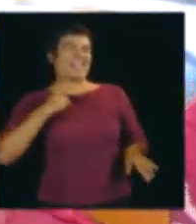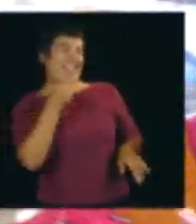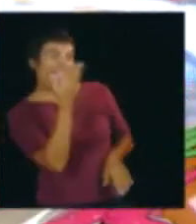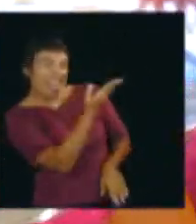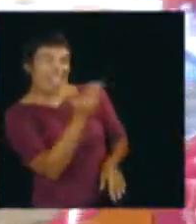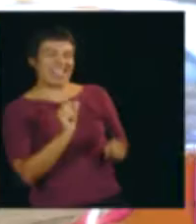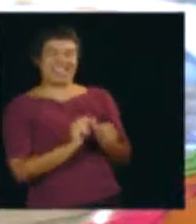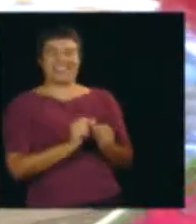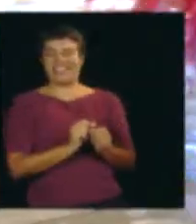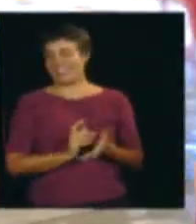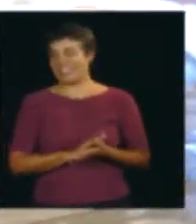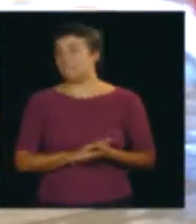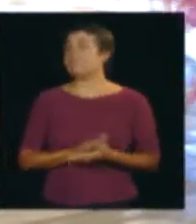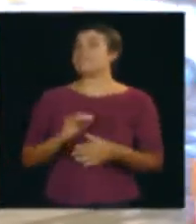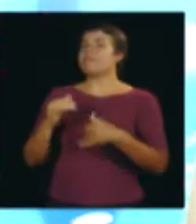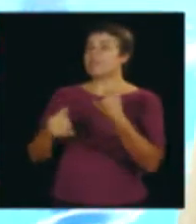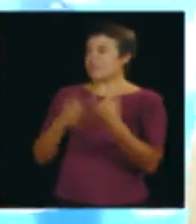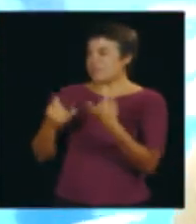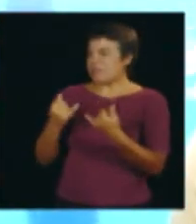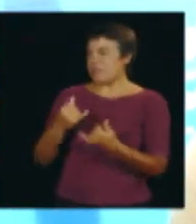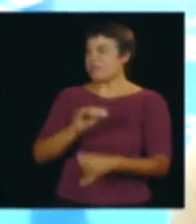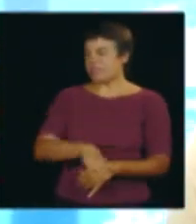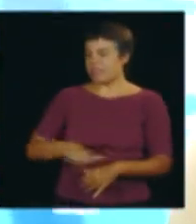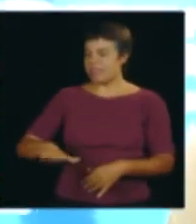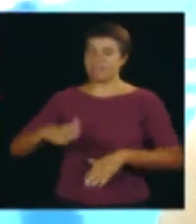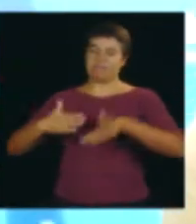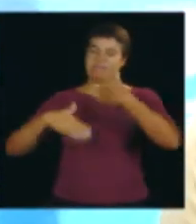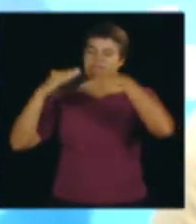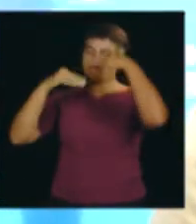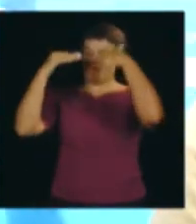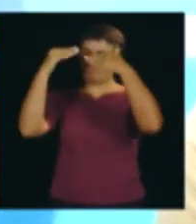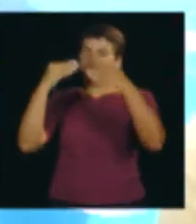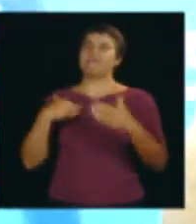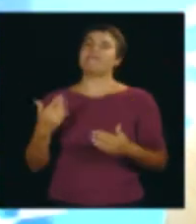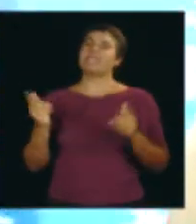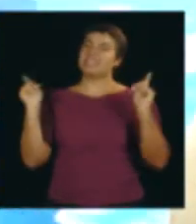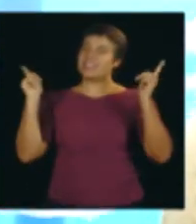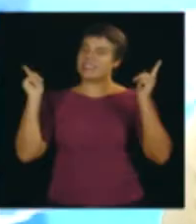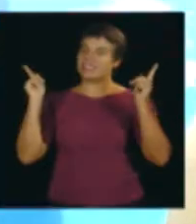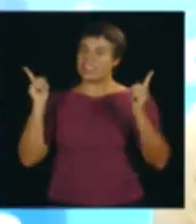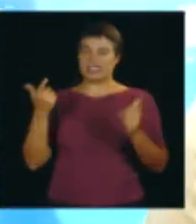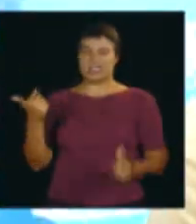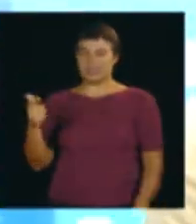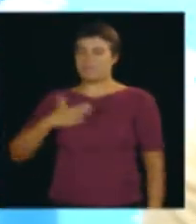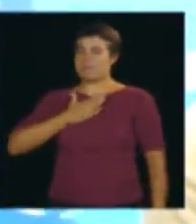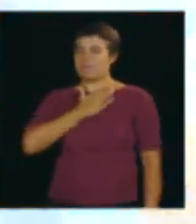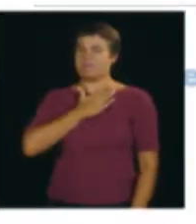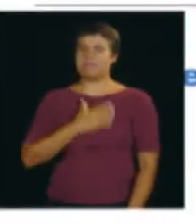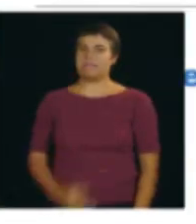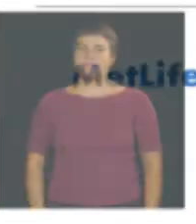uma campeã igualzinha a ele! Com brincadeiras, todas as crianças se desenvolvem e se divertem sem